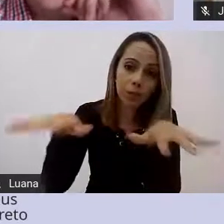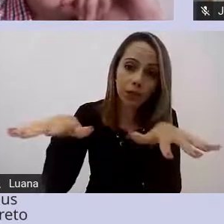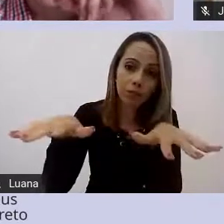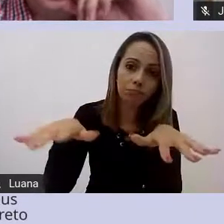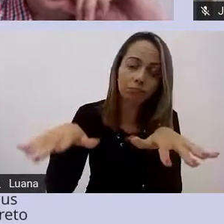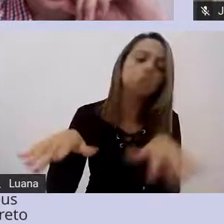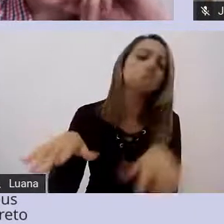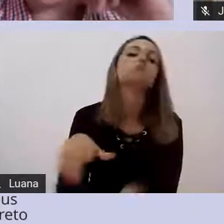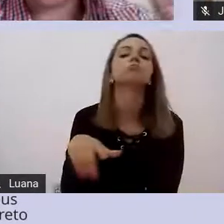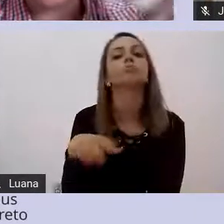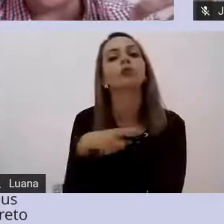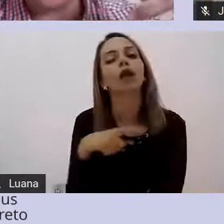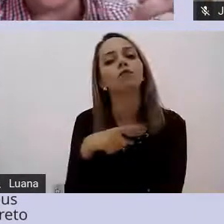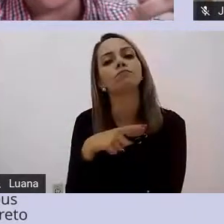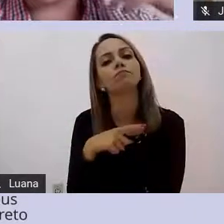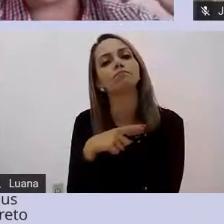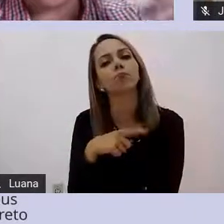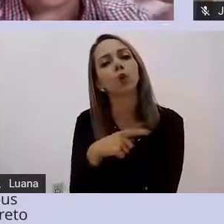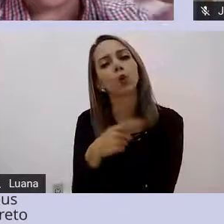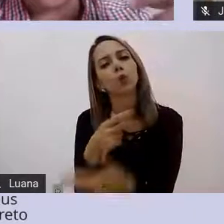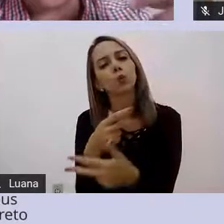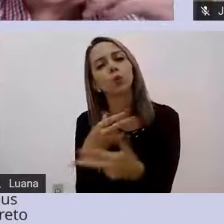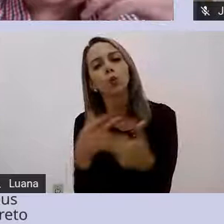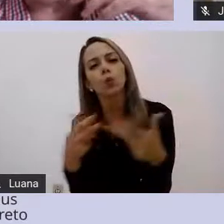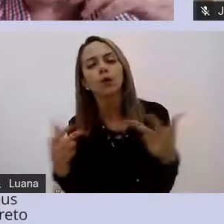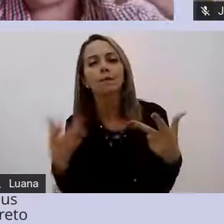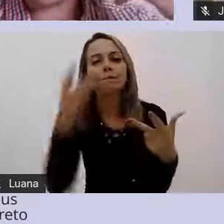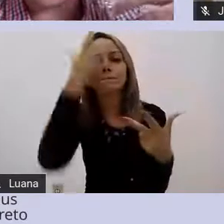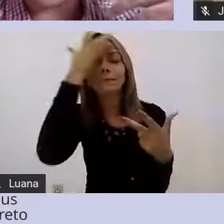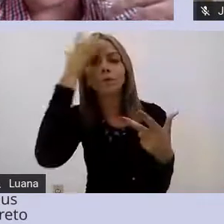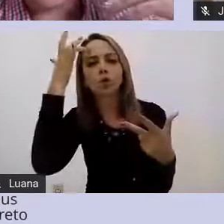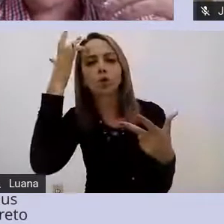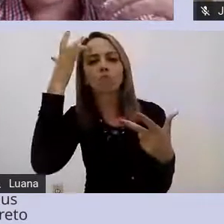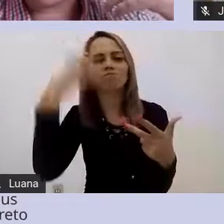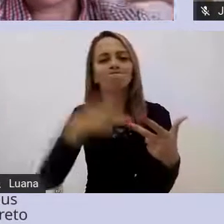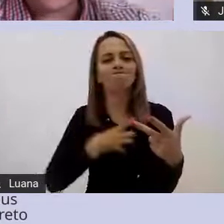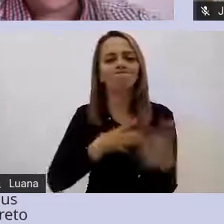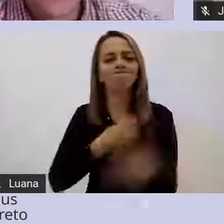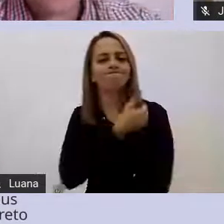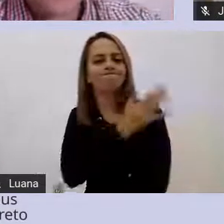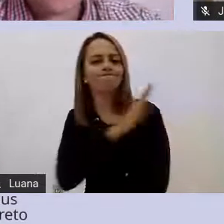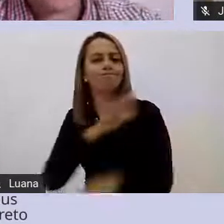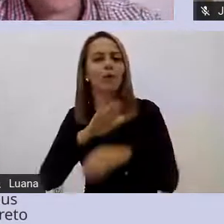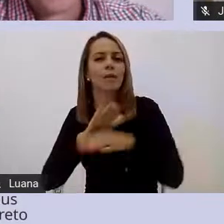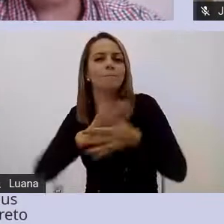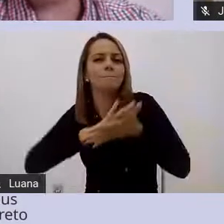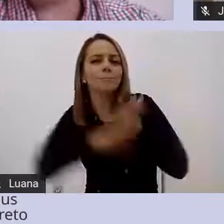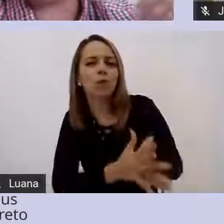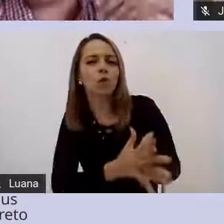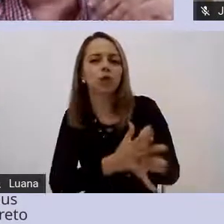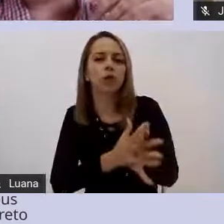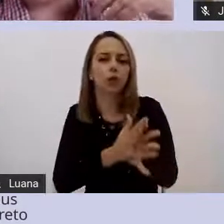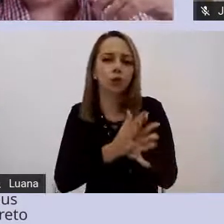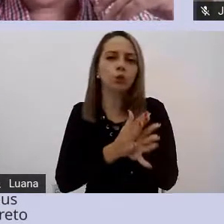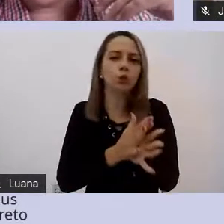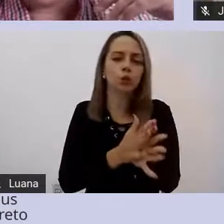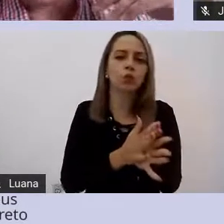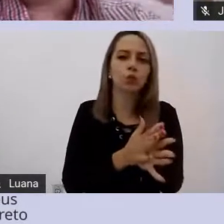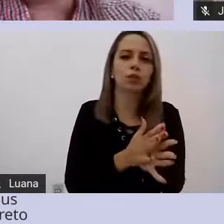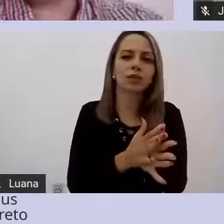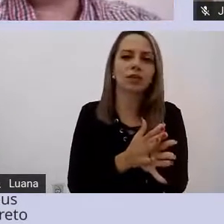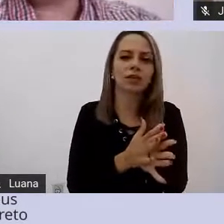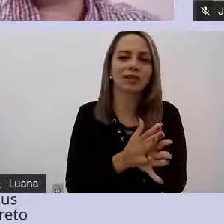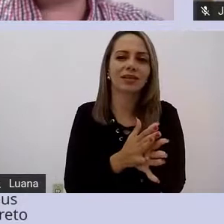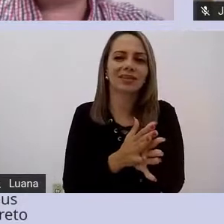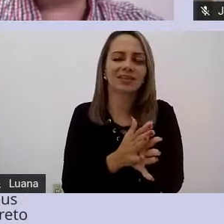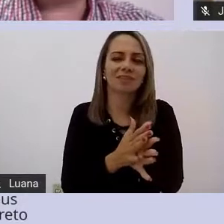muitas vezes de maneira preconceituosa, jocosa e até às vezes xenófoba mesmo, né, em relação a